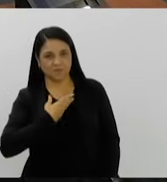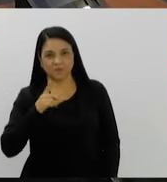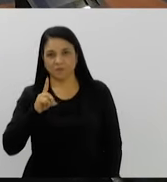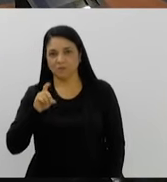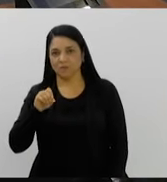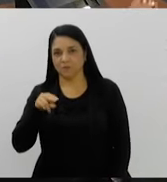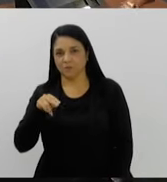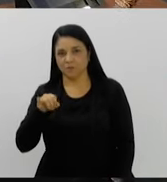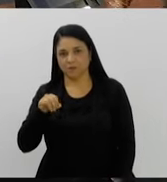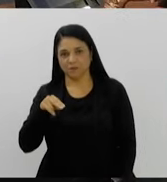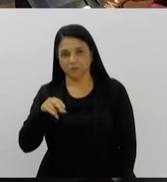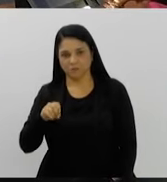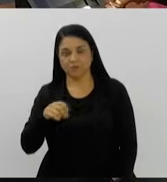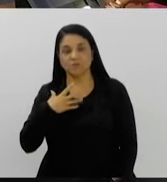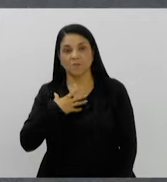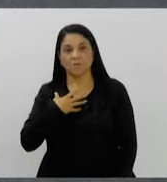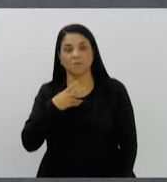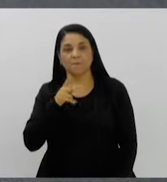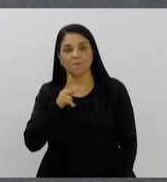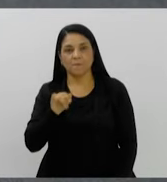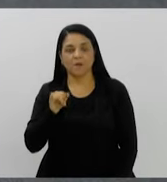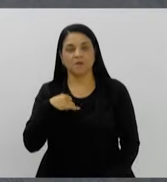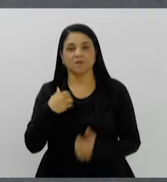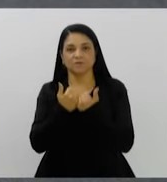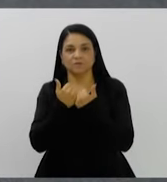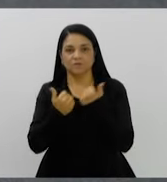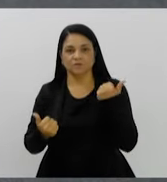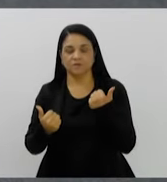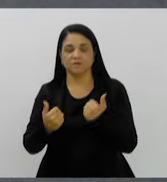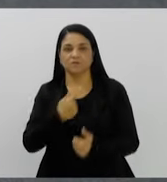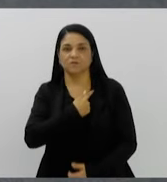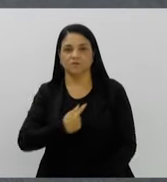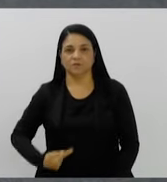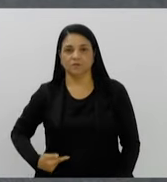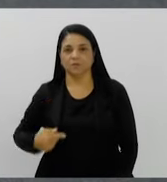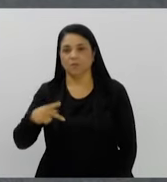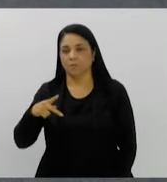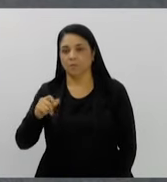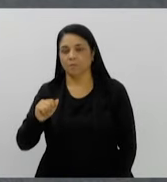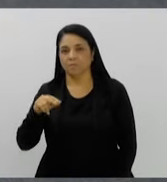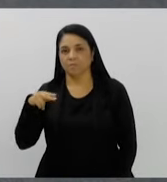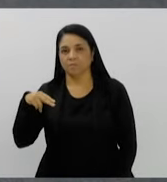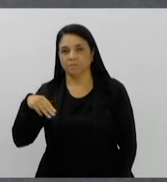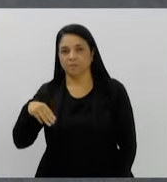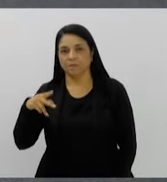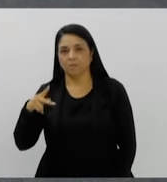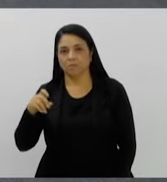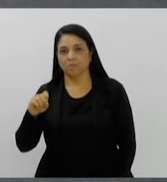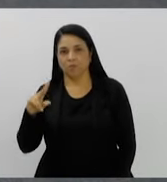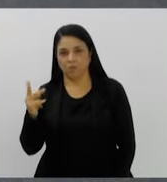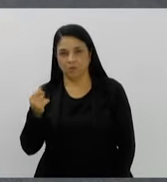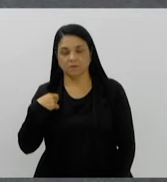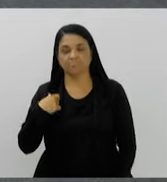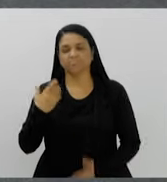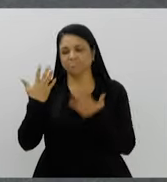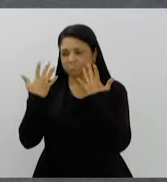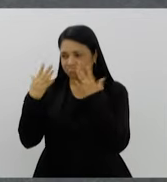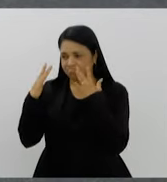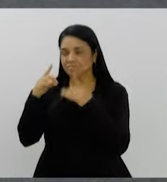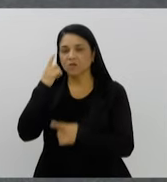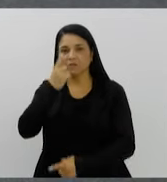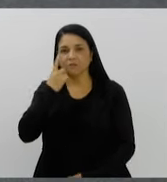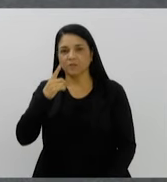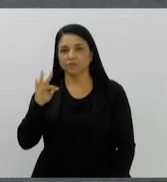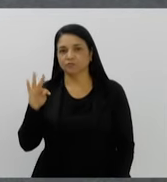pai do Nosso vice-governador Pampulha parabenizar o deputado Thiago Rangel pela homenagem dizer que faço questão que